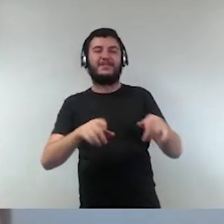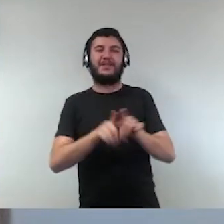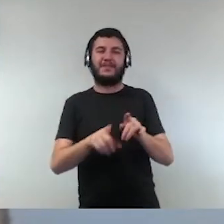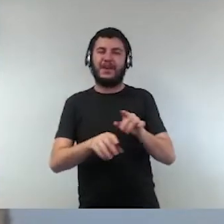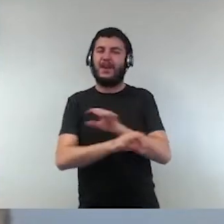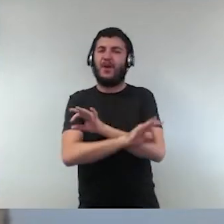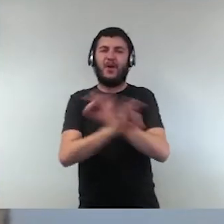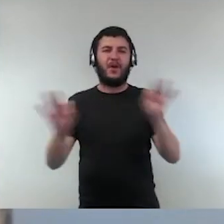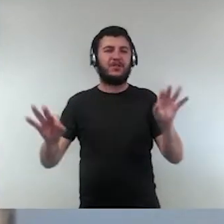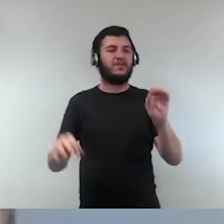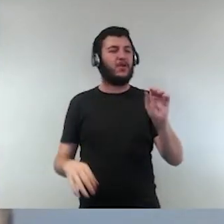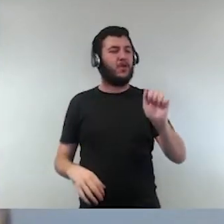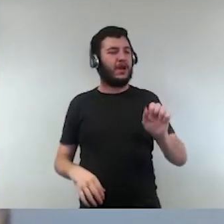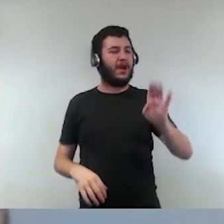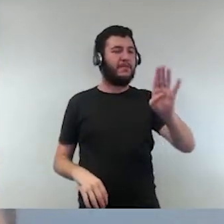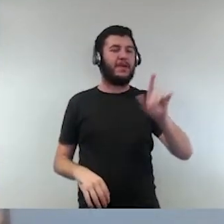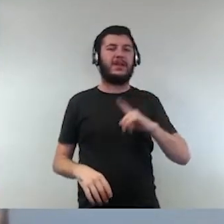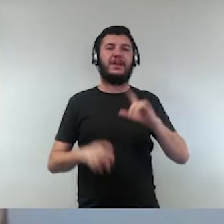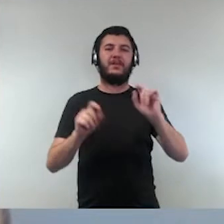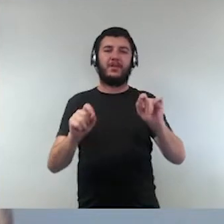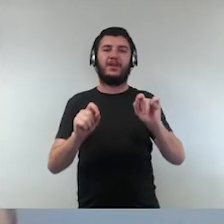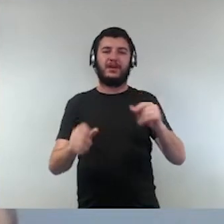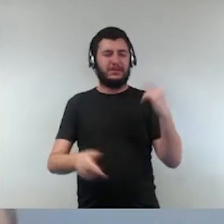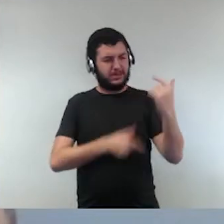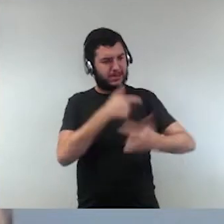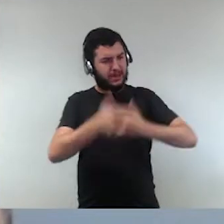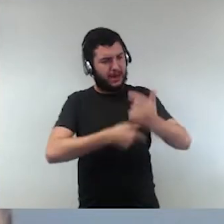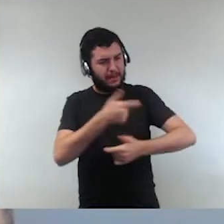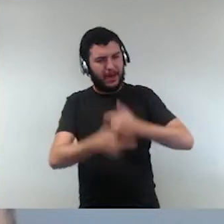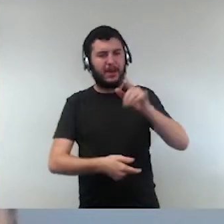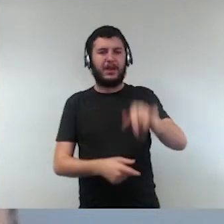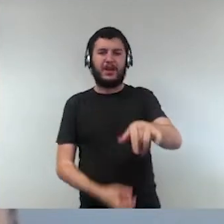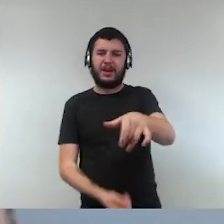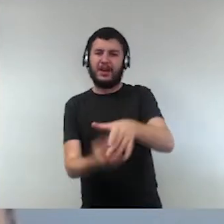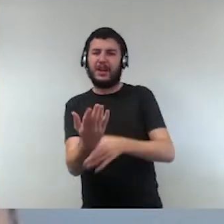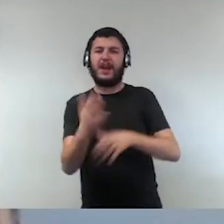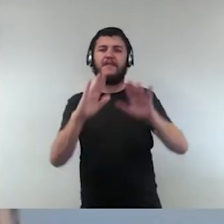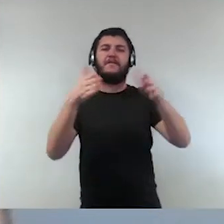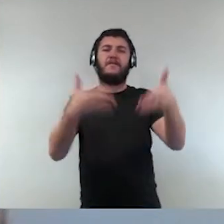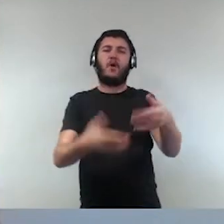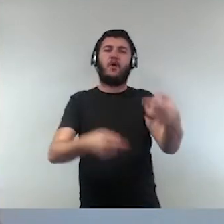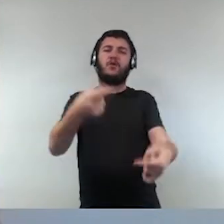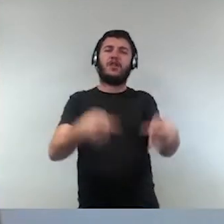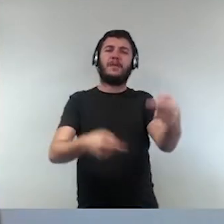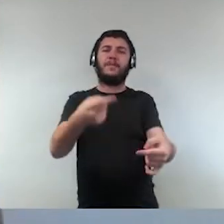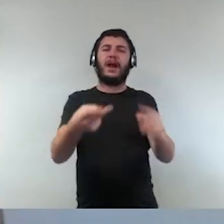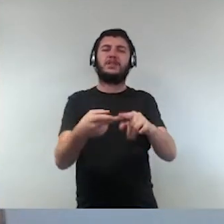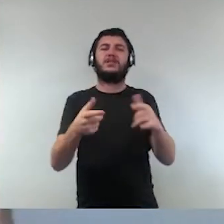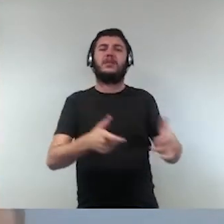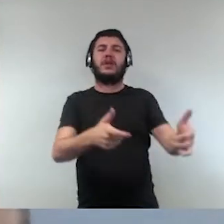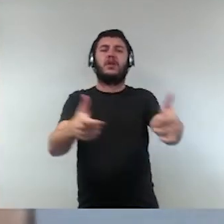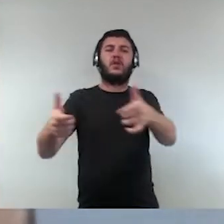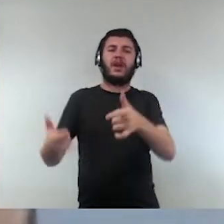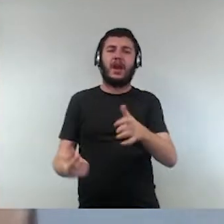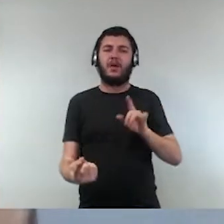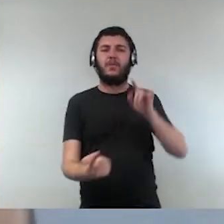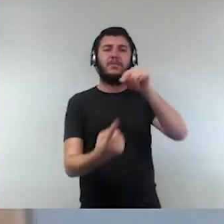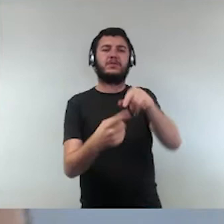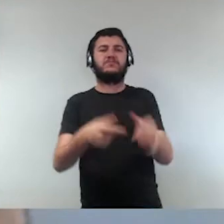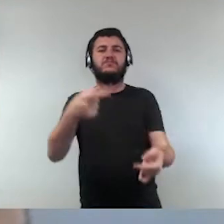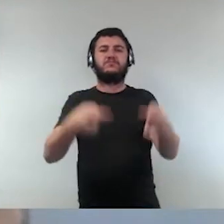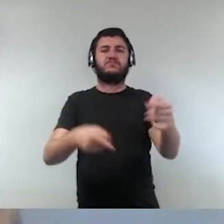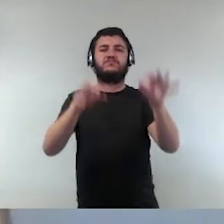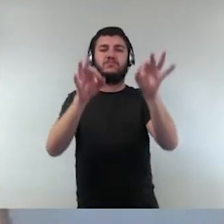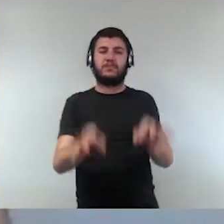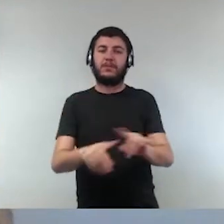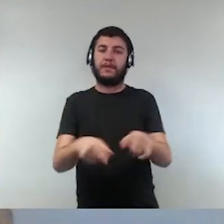esse tipo de iniciativa, né, de criar fóruns de debate, espaço para debater. Bom, hoje a